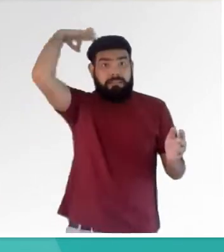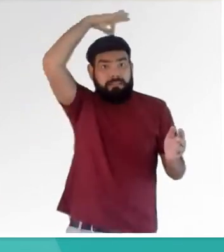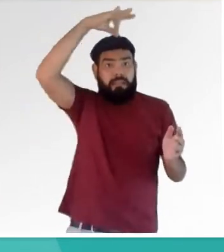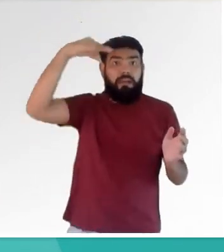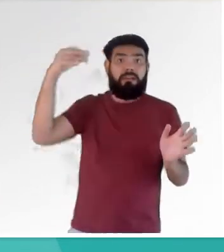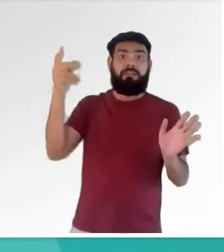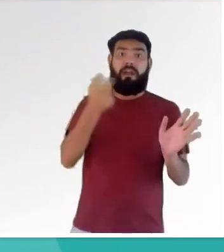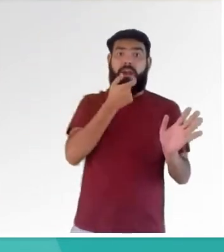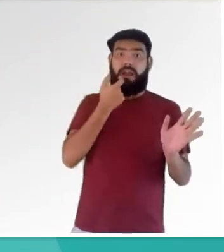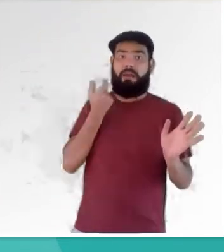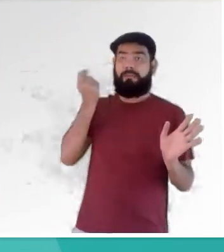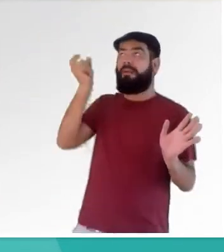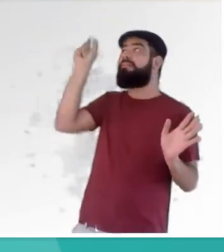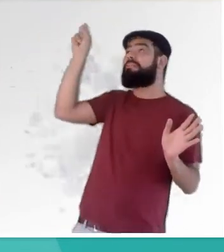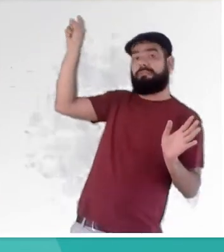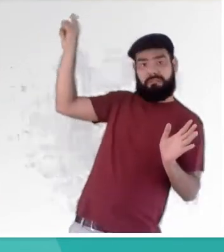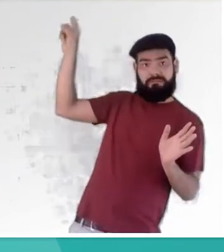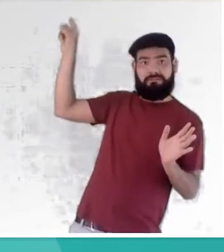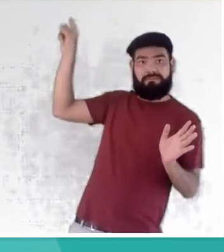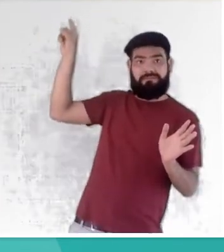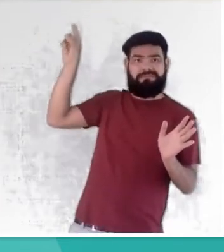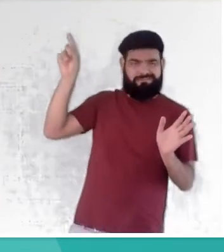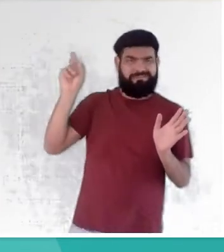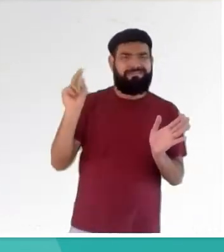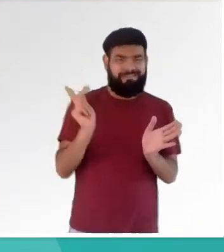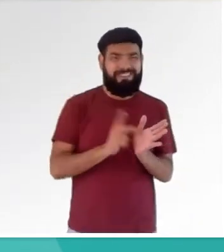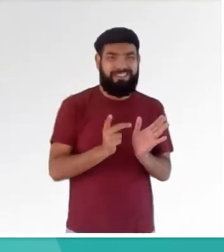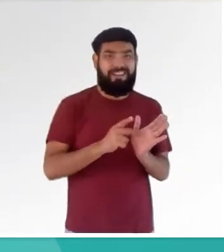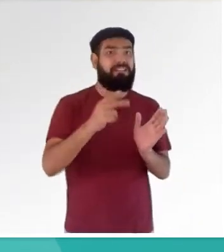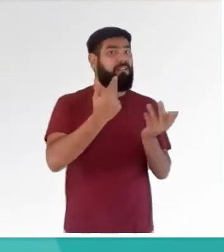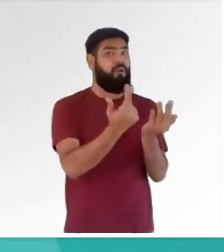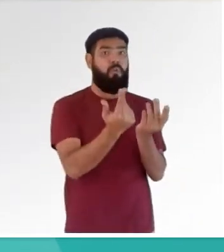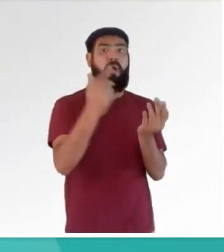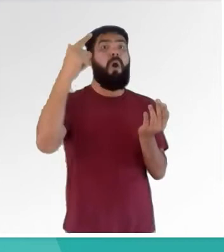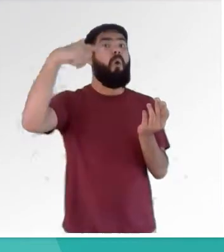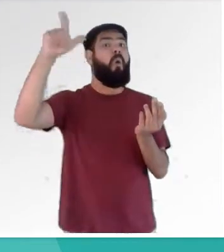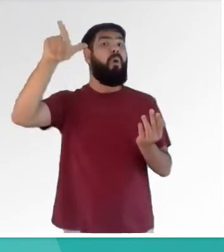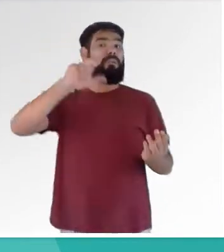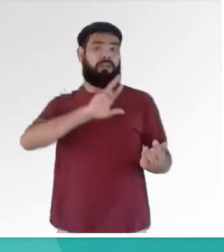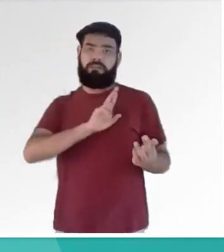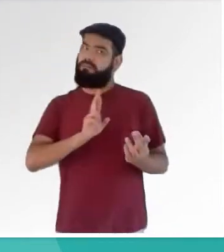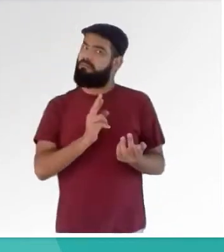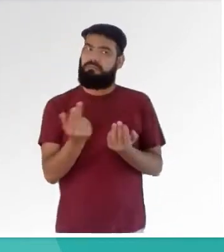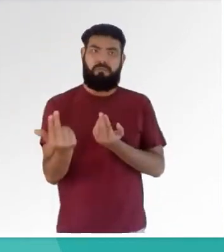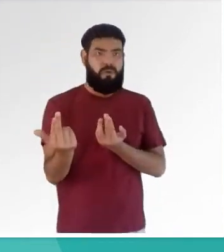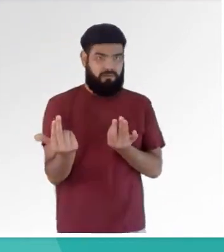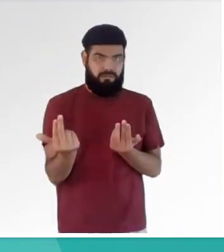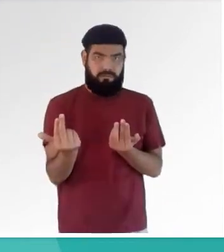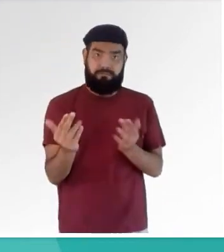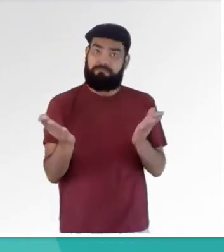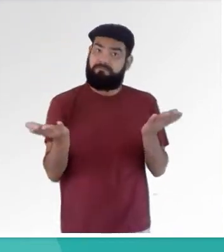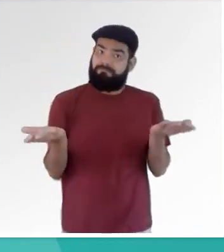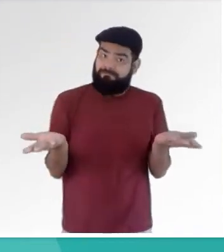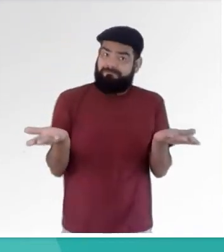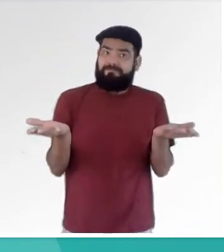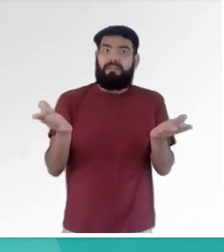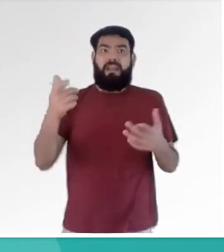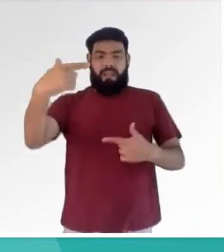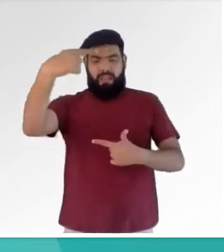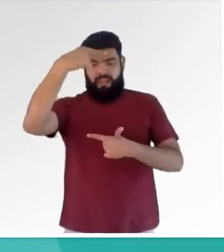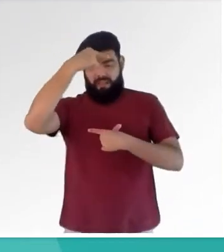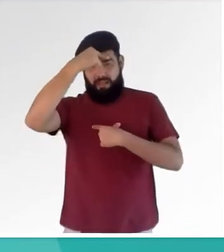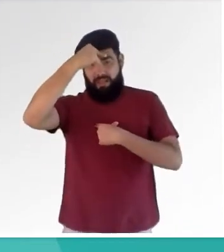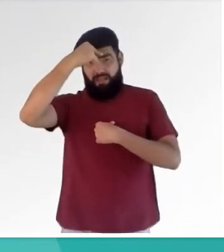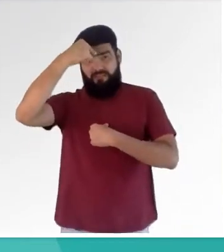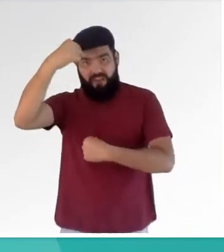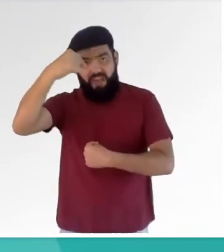assim? A mesma coisa também outras religiões, né? Então, fé, eu